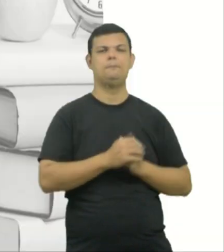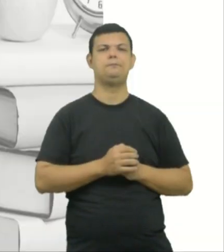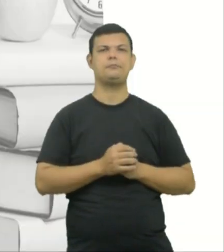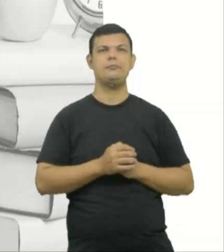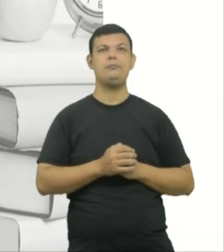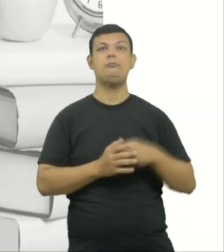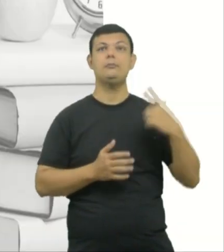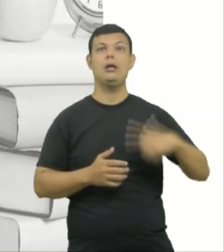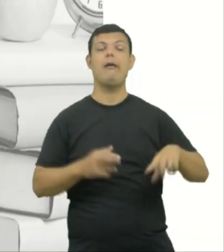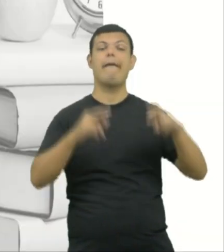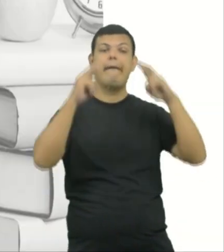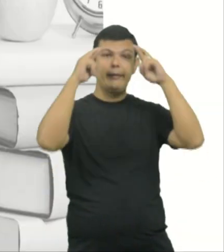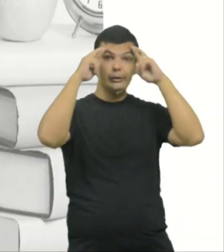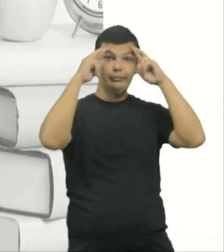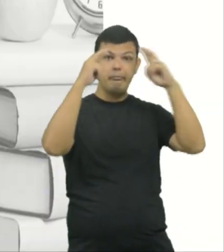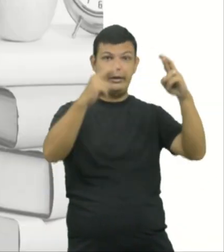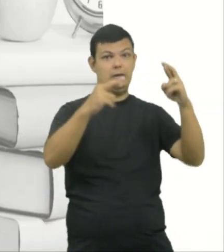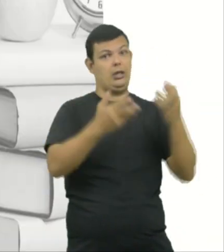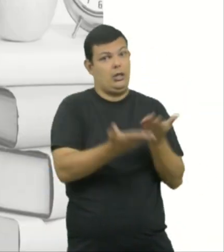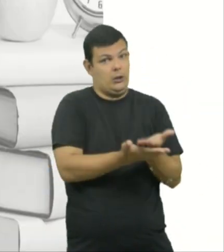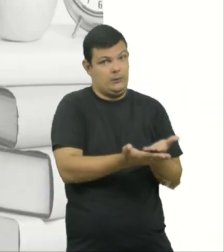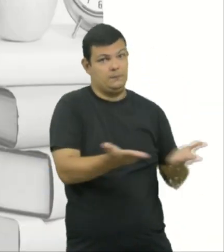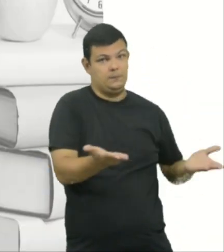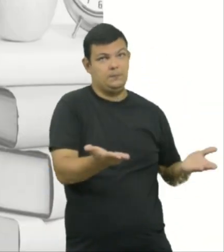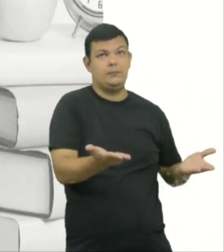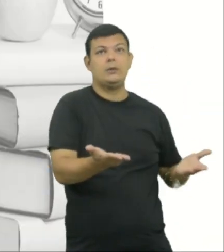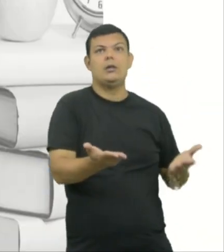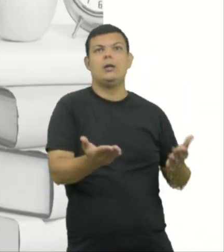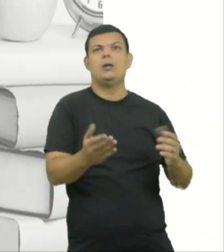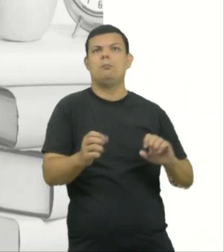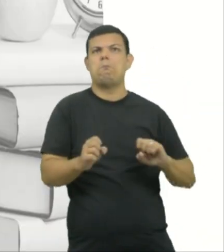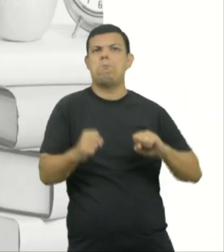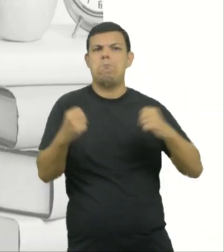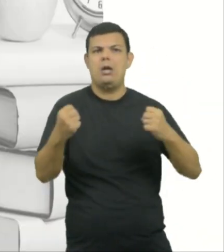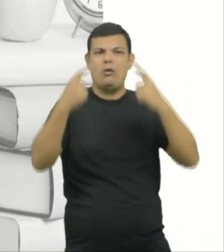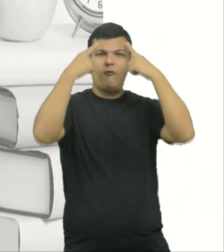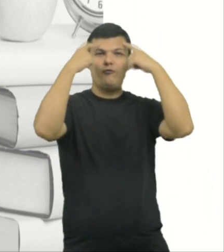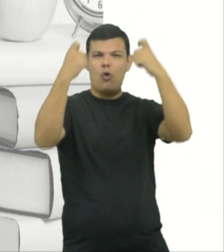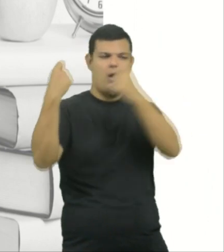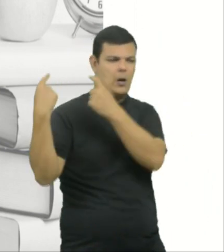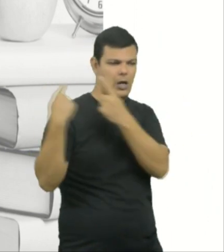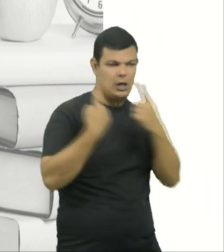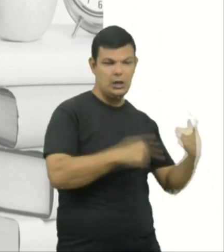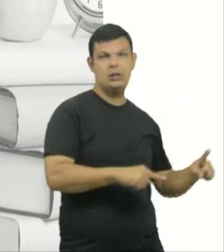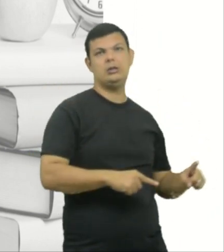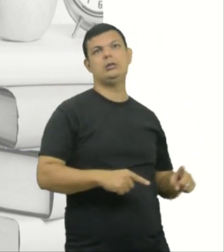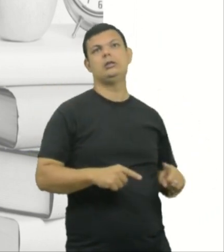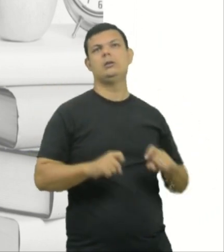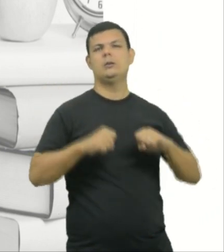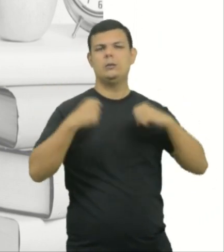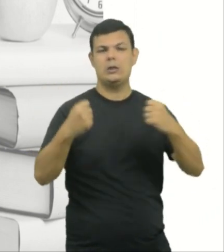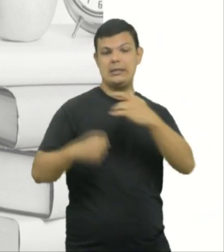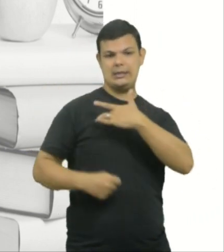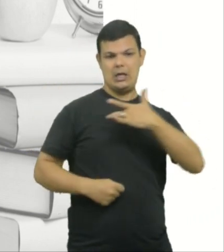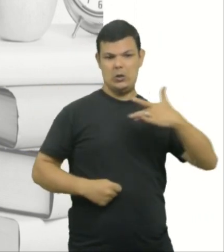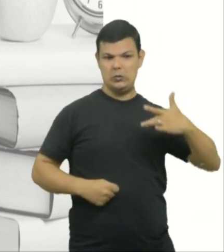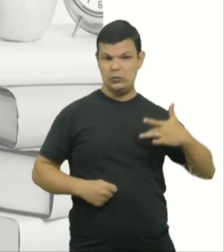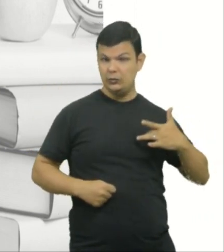Próximo, respeito, ok? Lutam por menos violência, lutam por